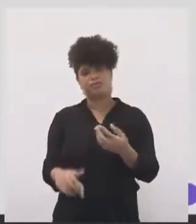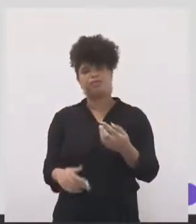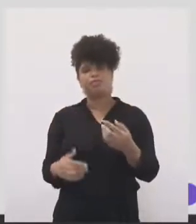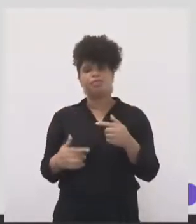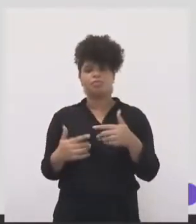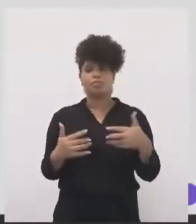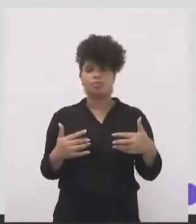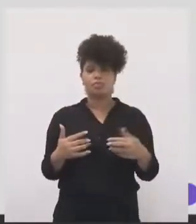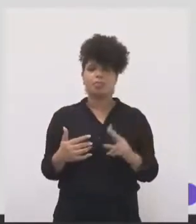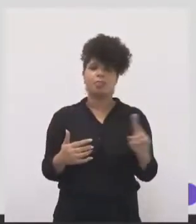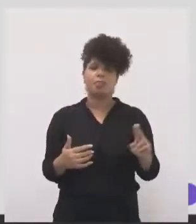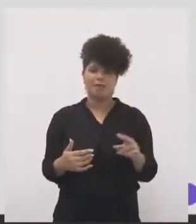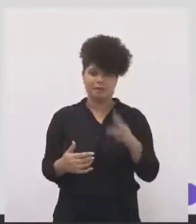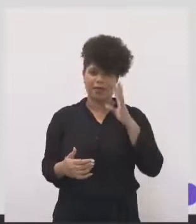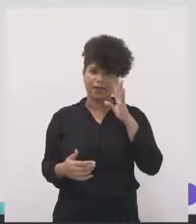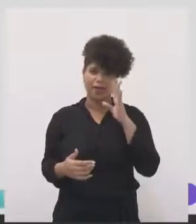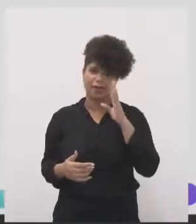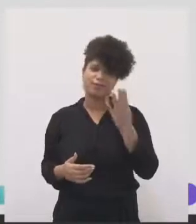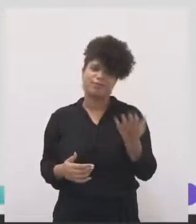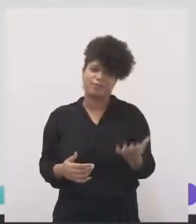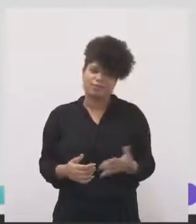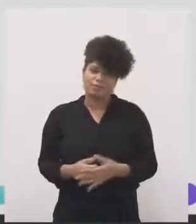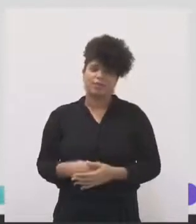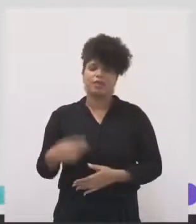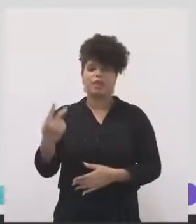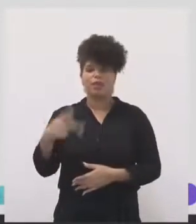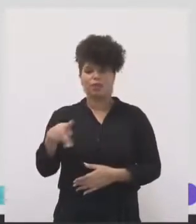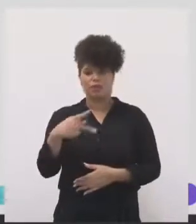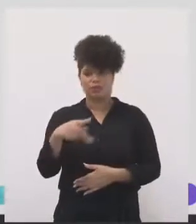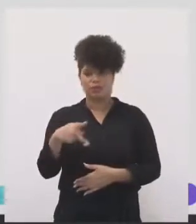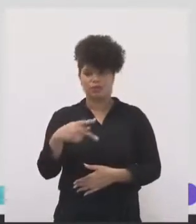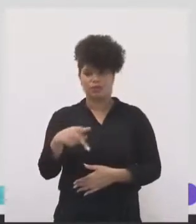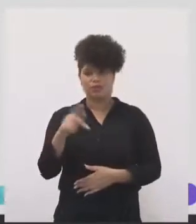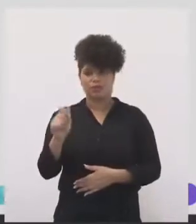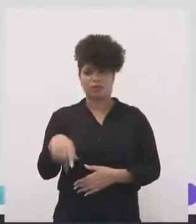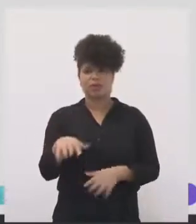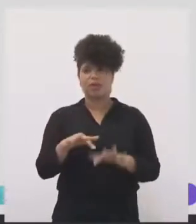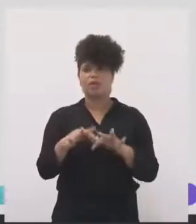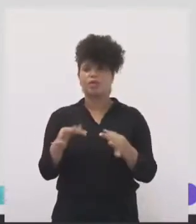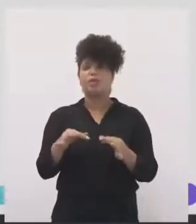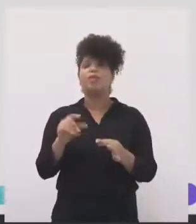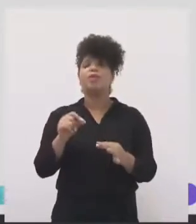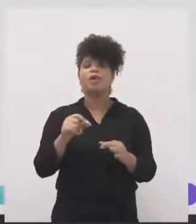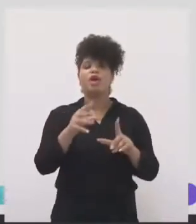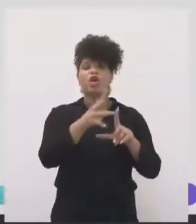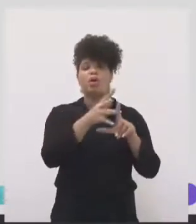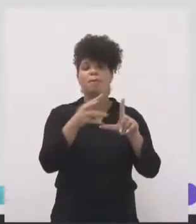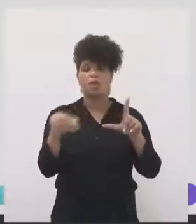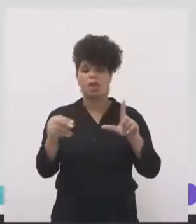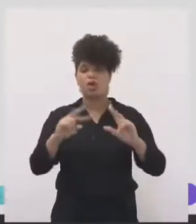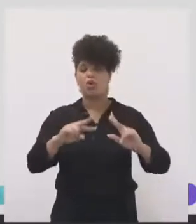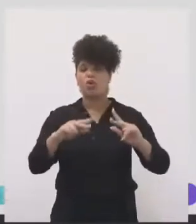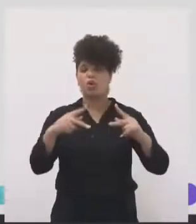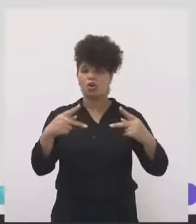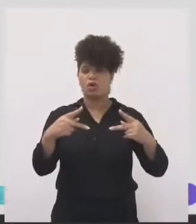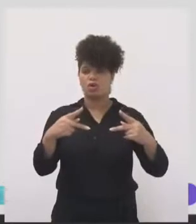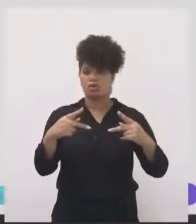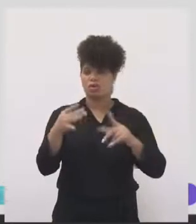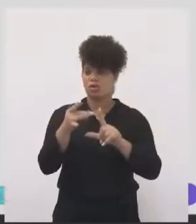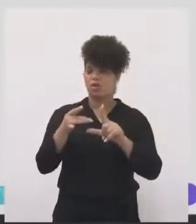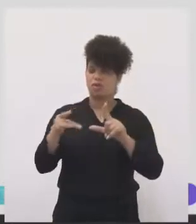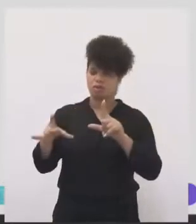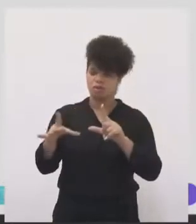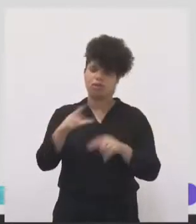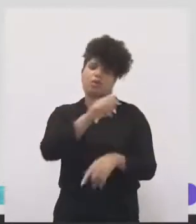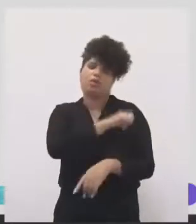legal para o aluno isso. Então, o professor pode simplesmente copiar esse link aqui e compartilhar com o aluno,